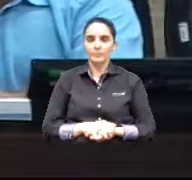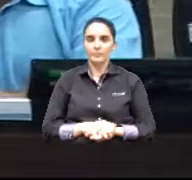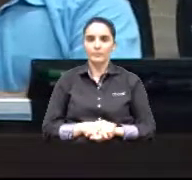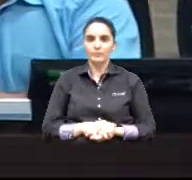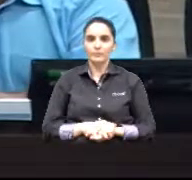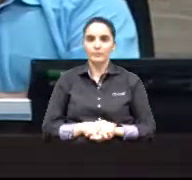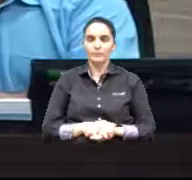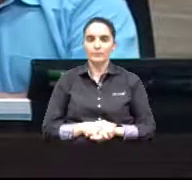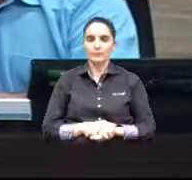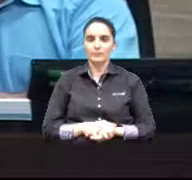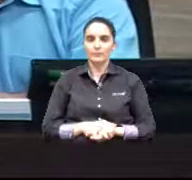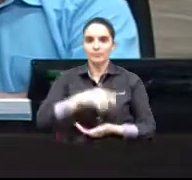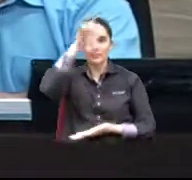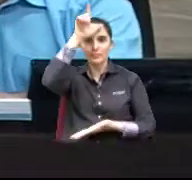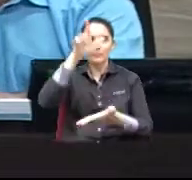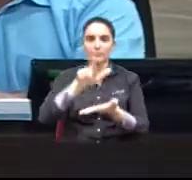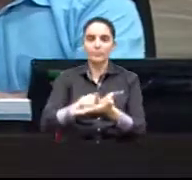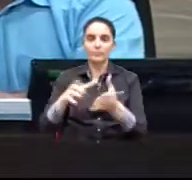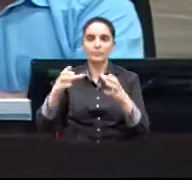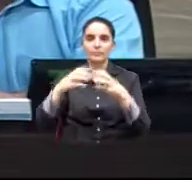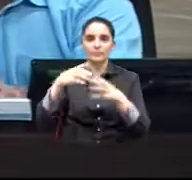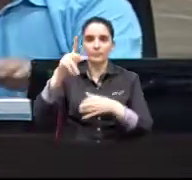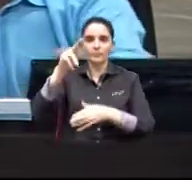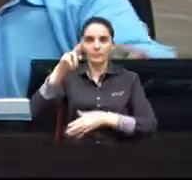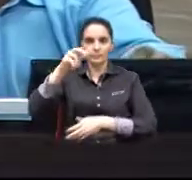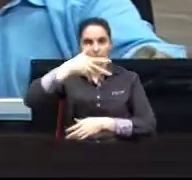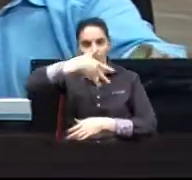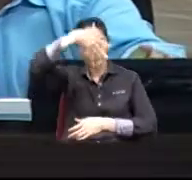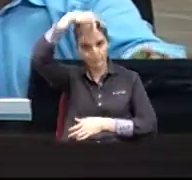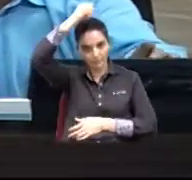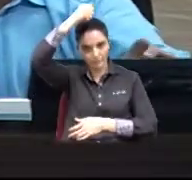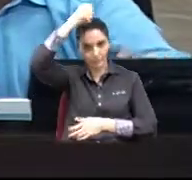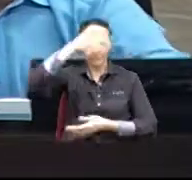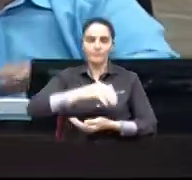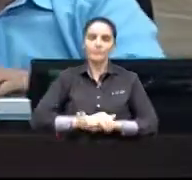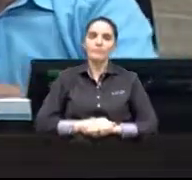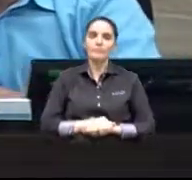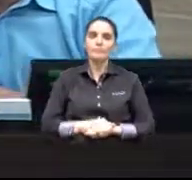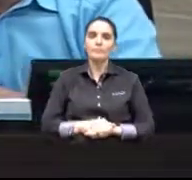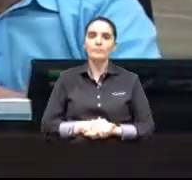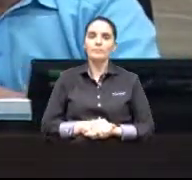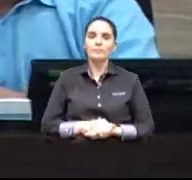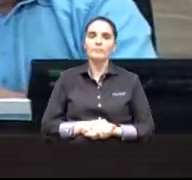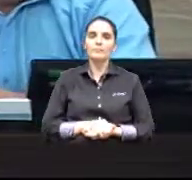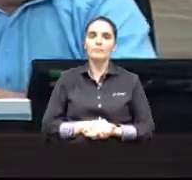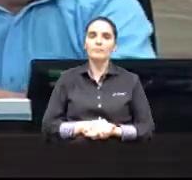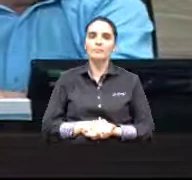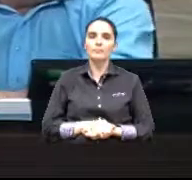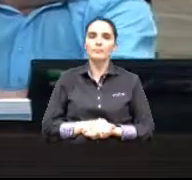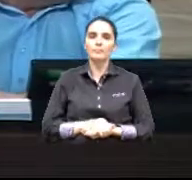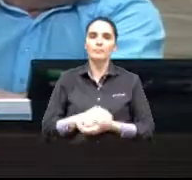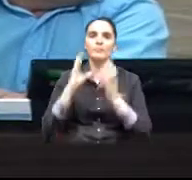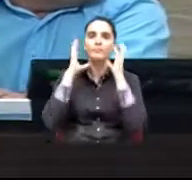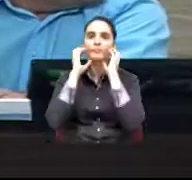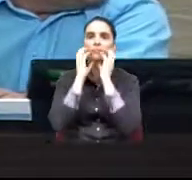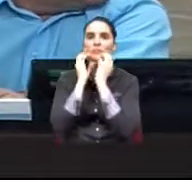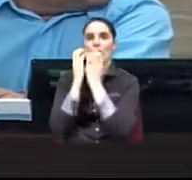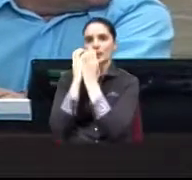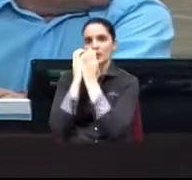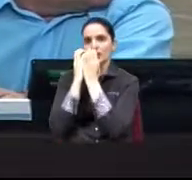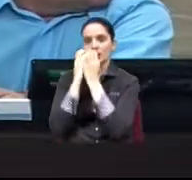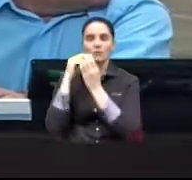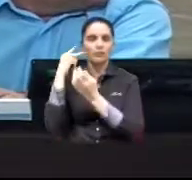Líder do bloco do PR, Toninho Franco. Eu indico o vereador Amir do Lanche.